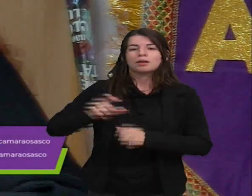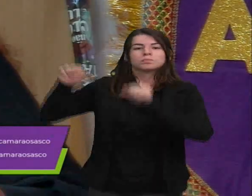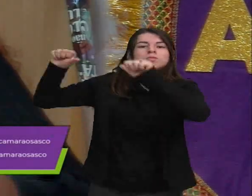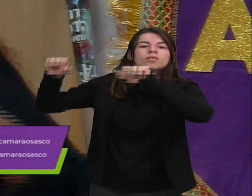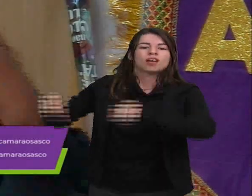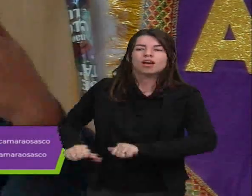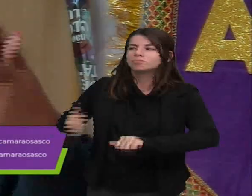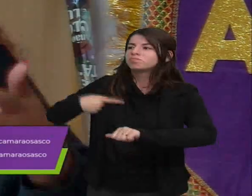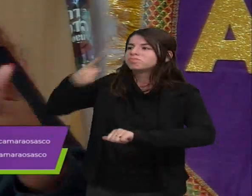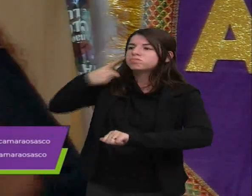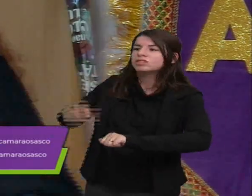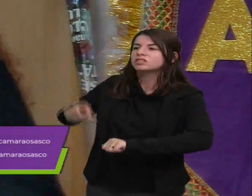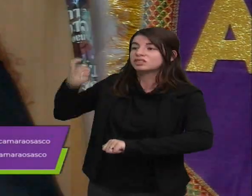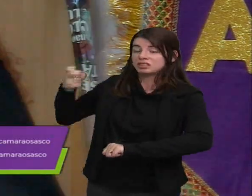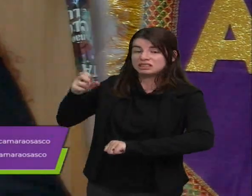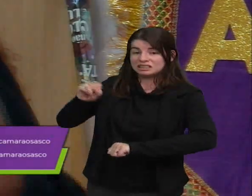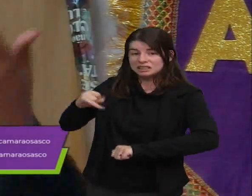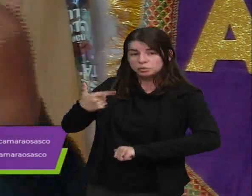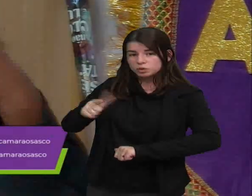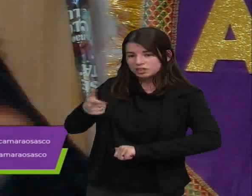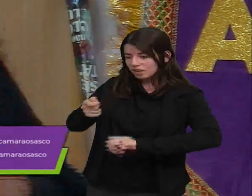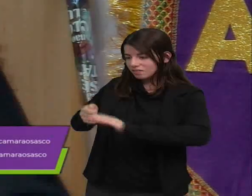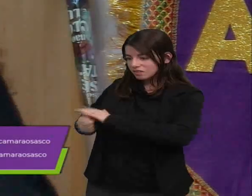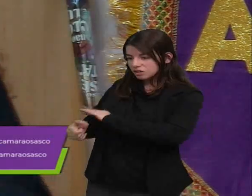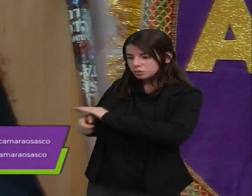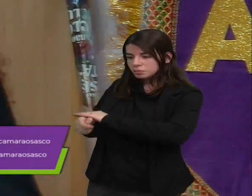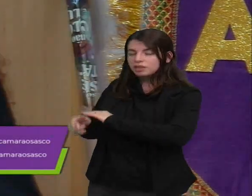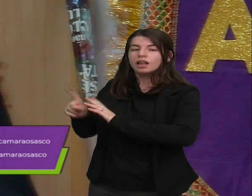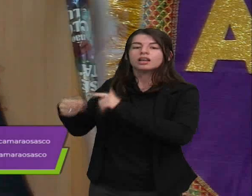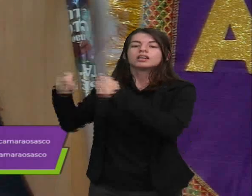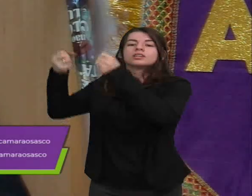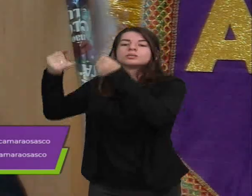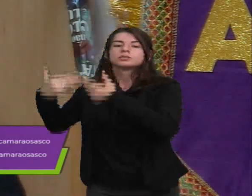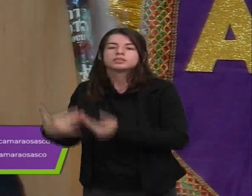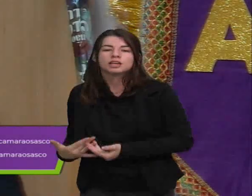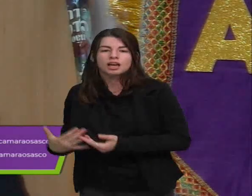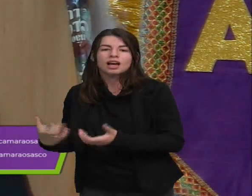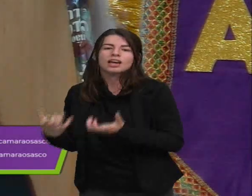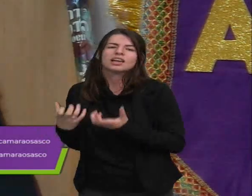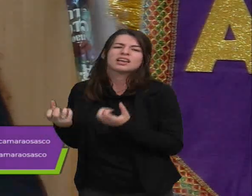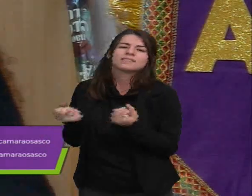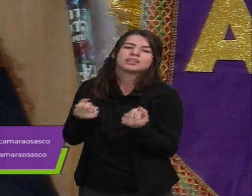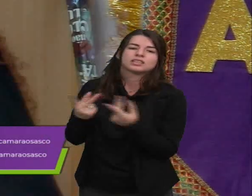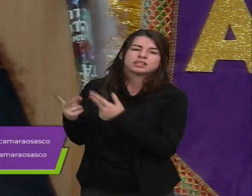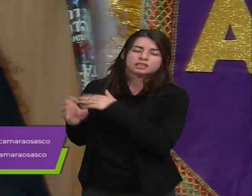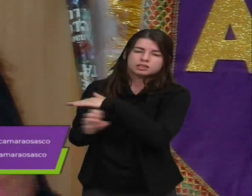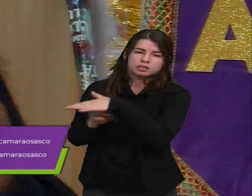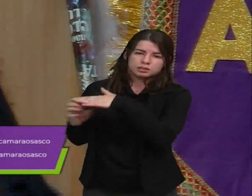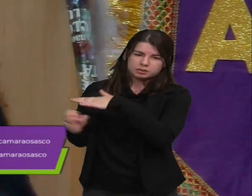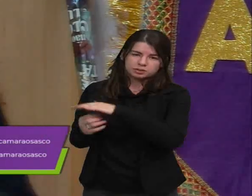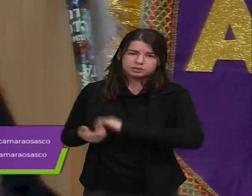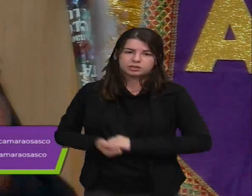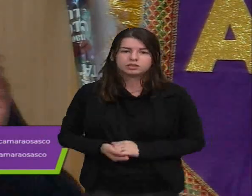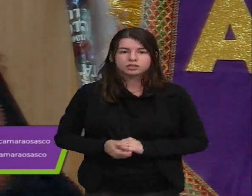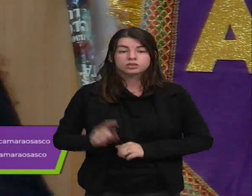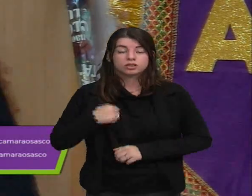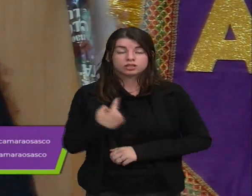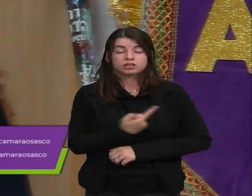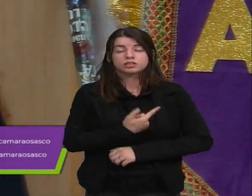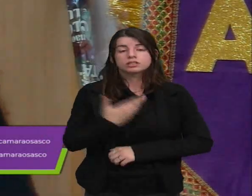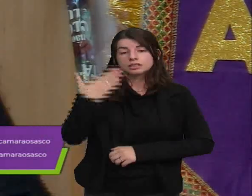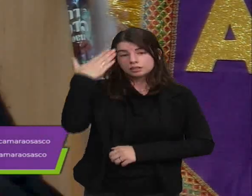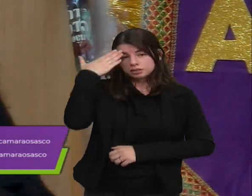se tirem o investimento para depois justificar uma privatização dessas empresas nós sabemos que São Paulo tem